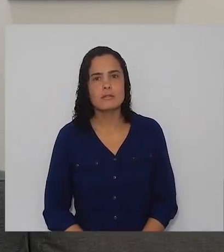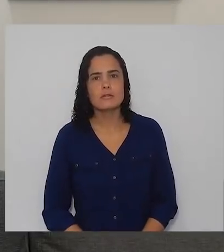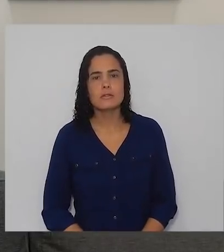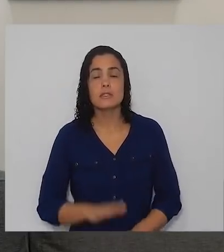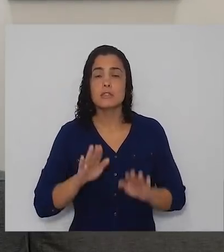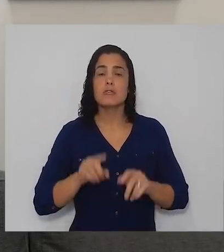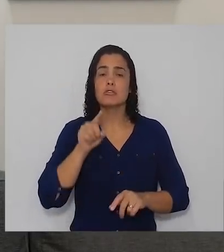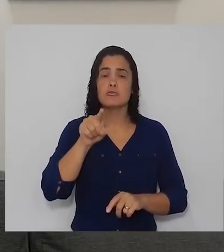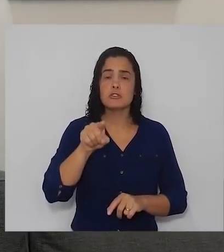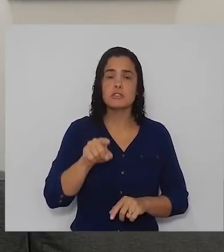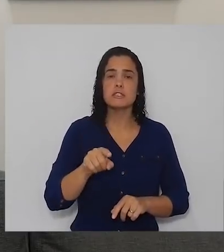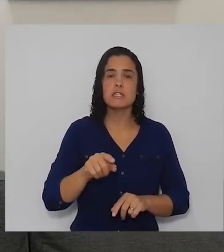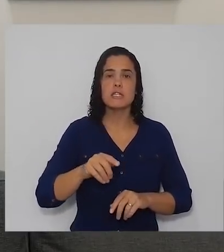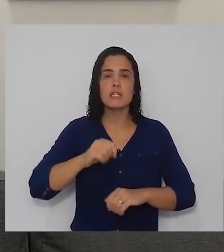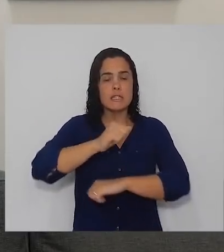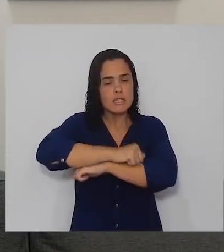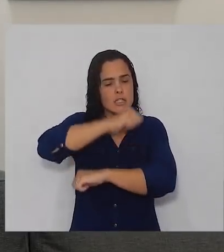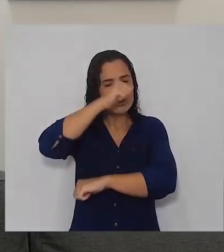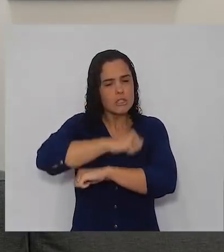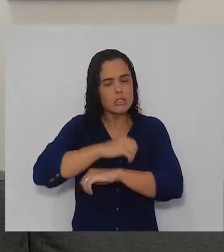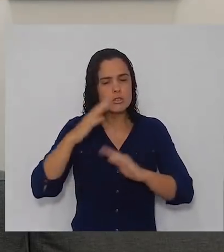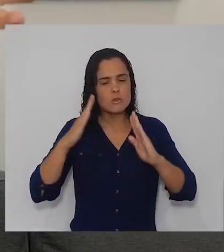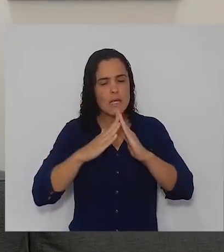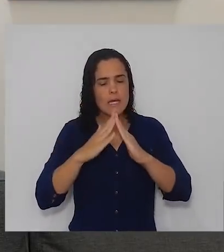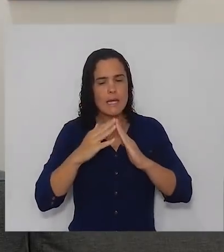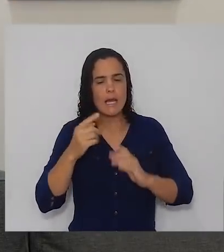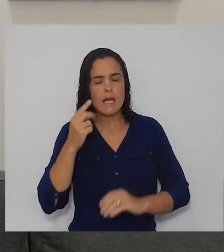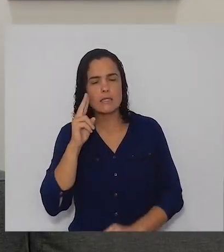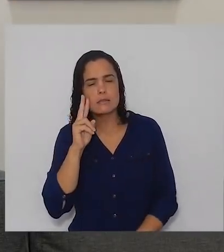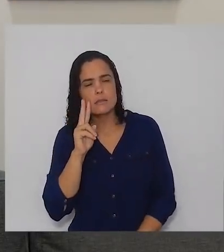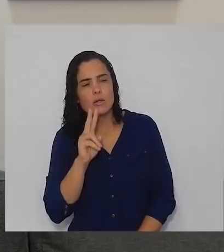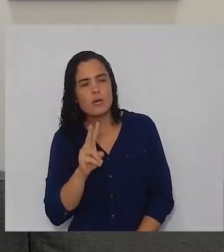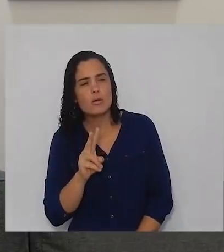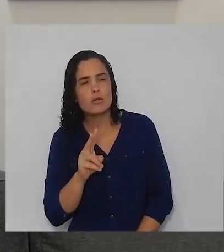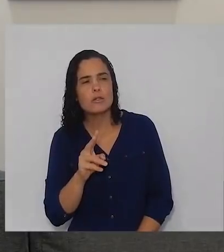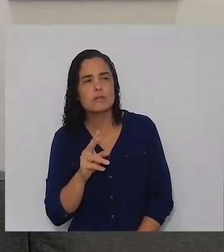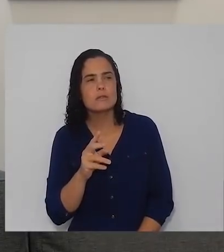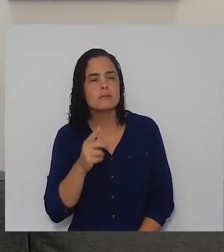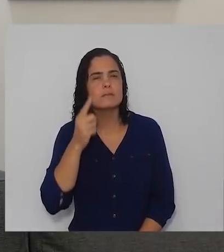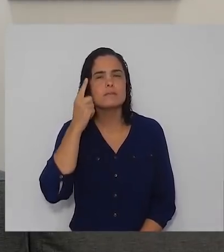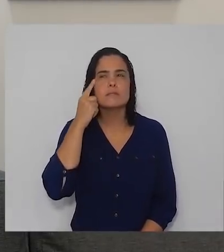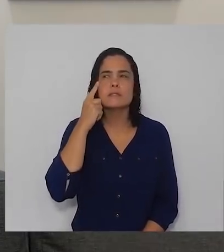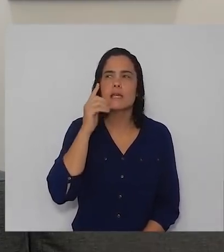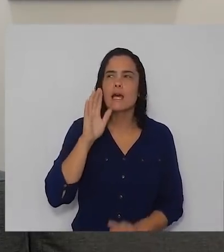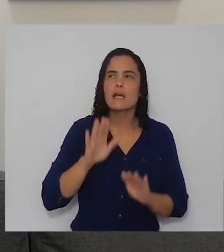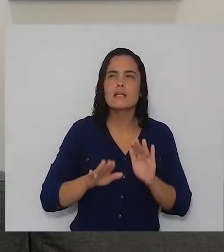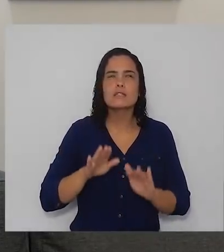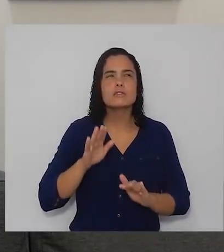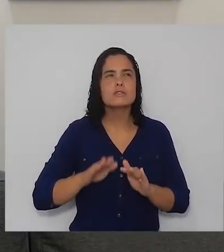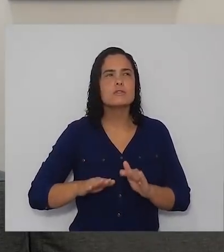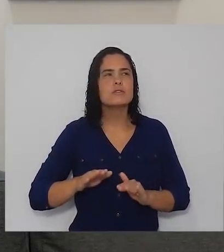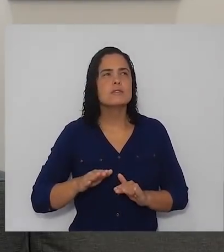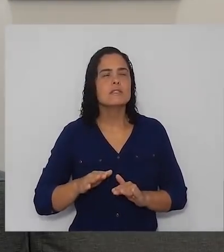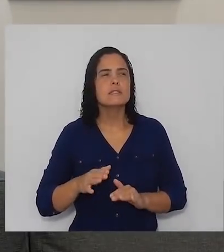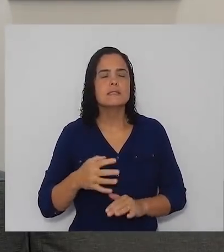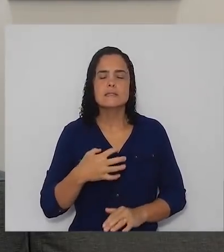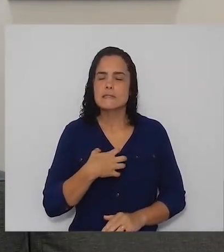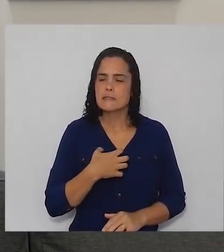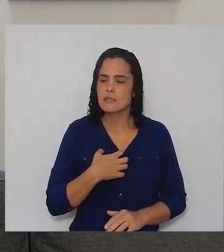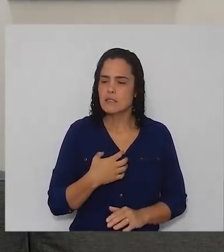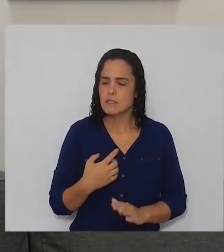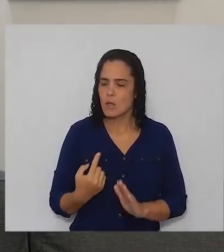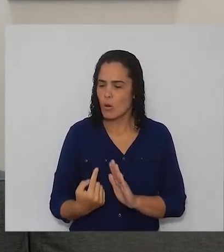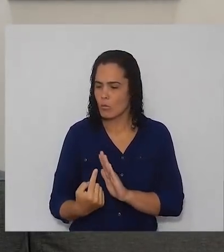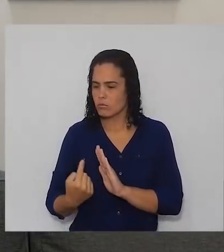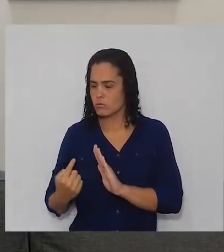olha pela janela do seu apartamento, quando você chega na varanda da sua casa, quando você consegue enxergar além do seu portão, do seu muro,